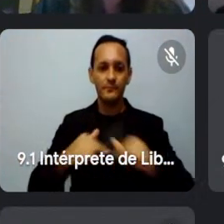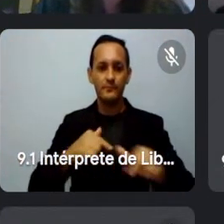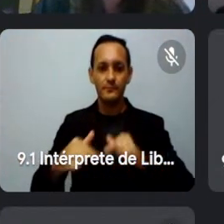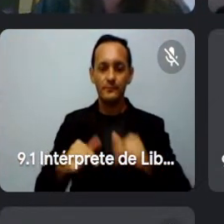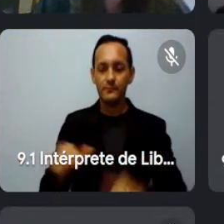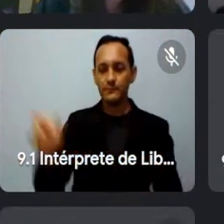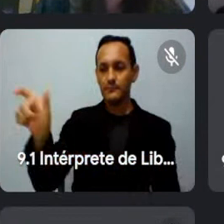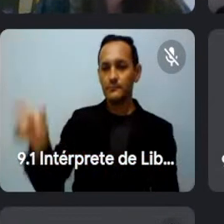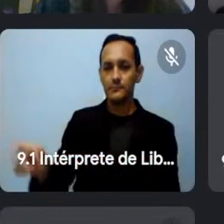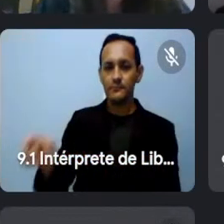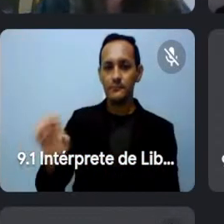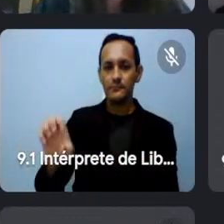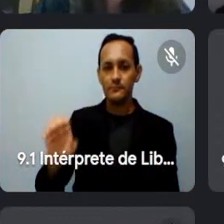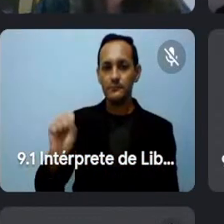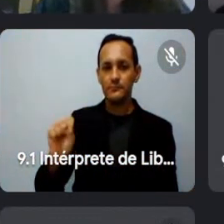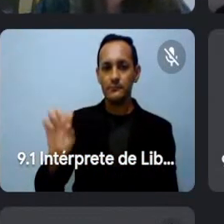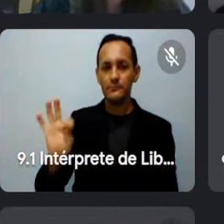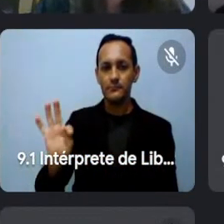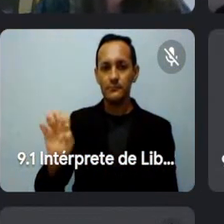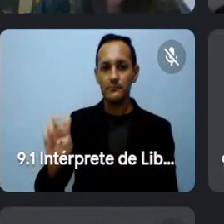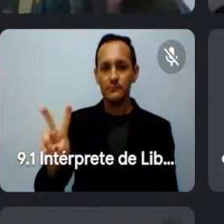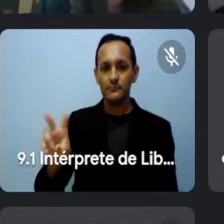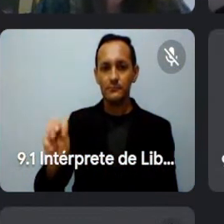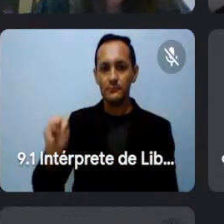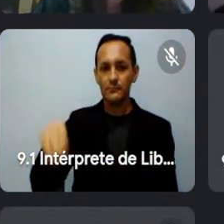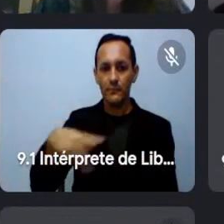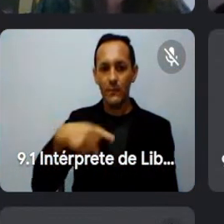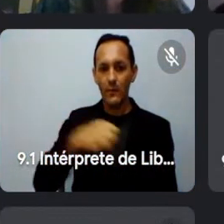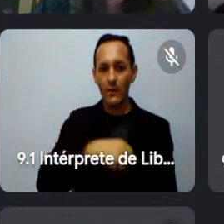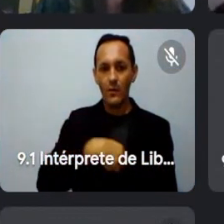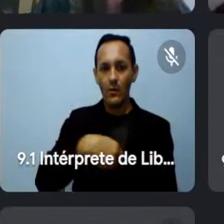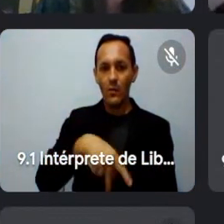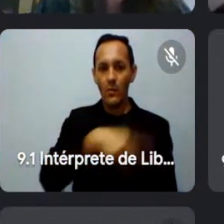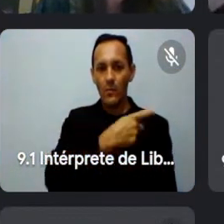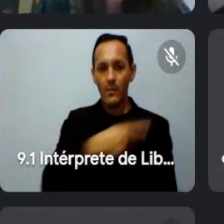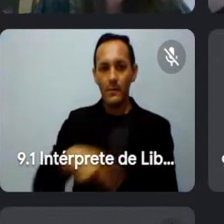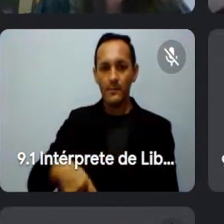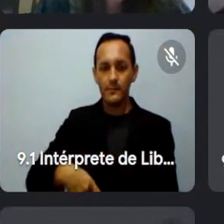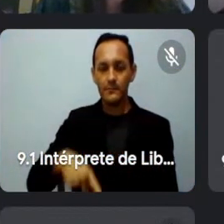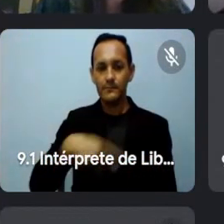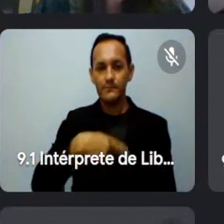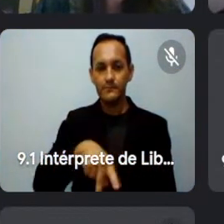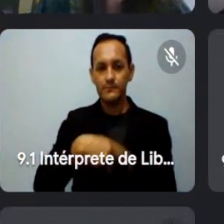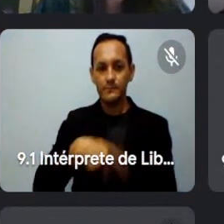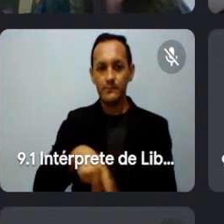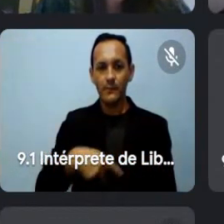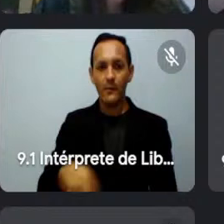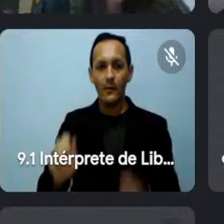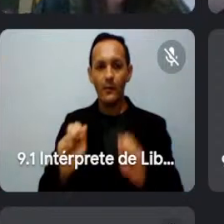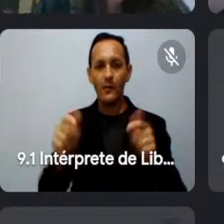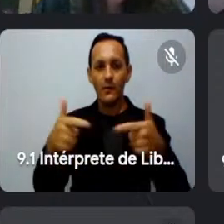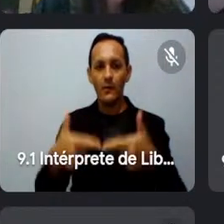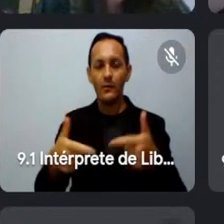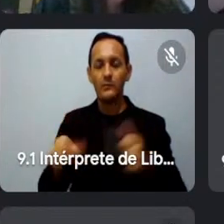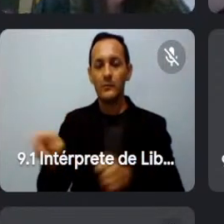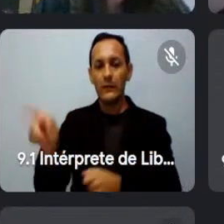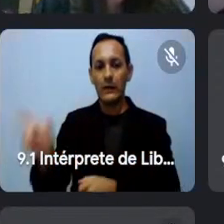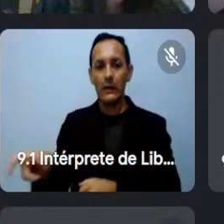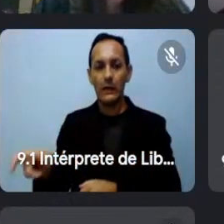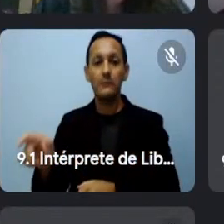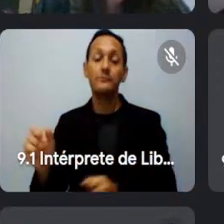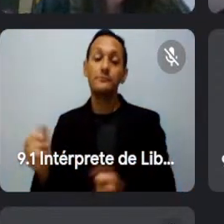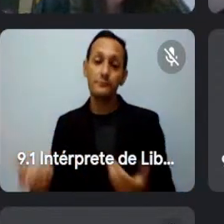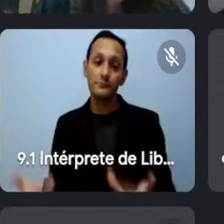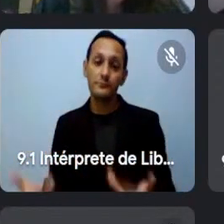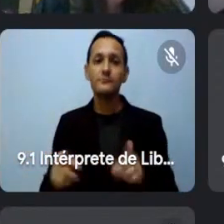Estevão se não me engano teria trabalhado para o presidente da Câmara e por isso que foi ouvido como Informante também confirmou que houve